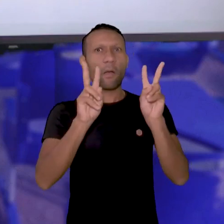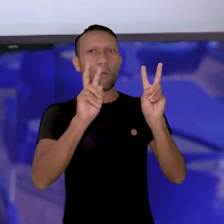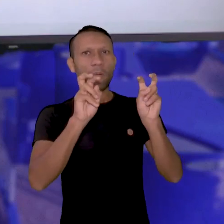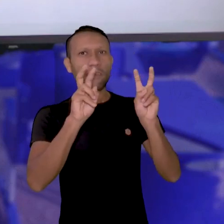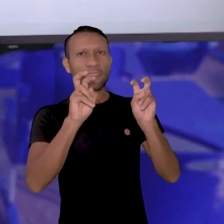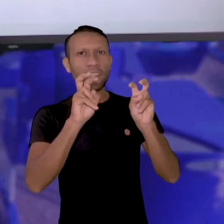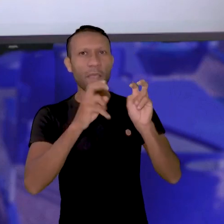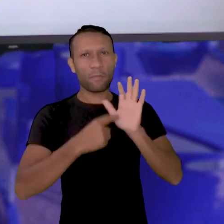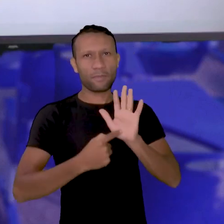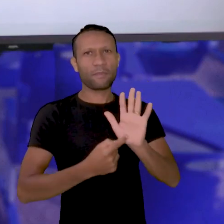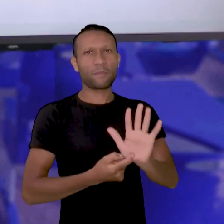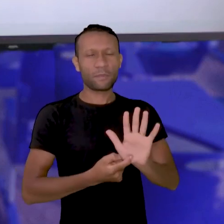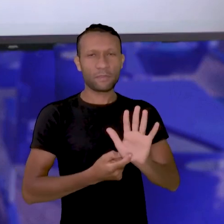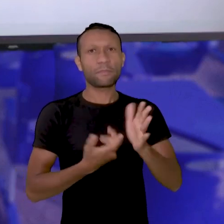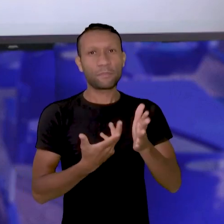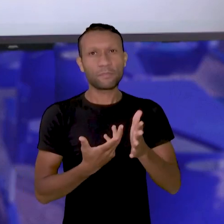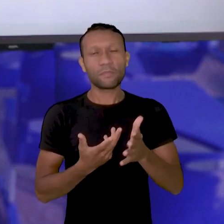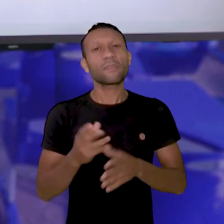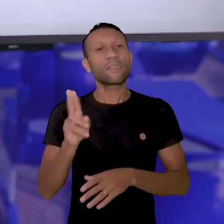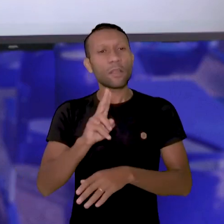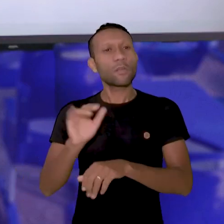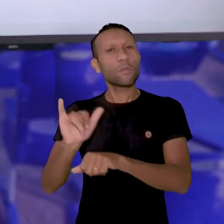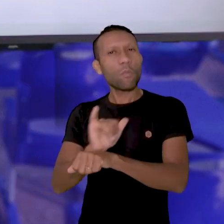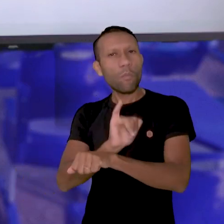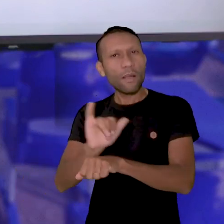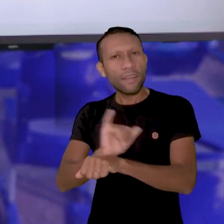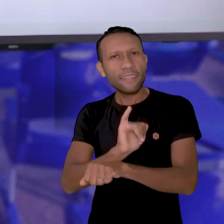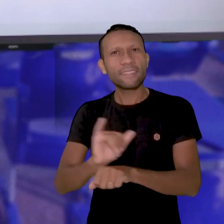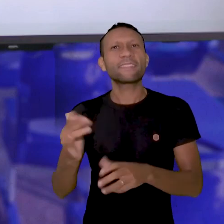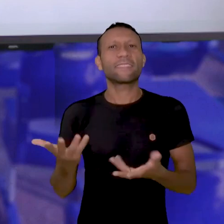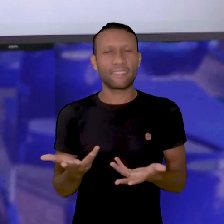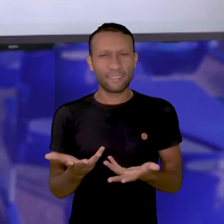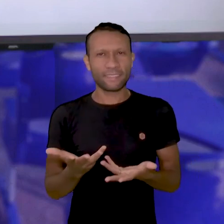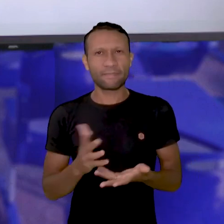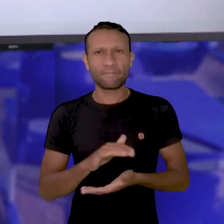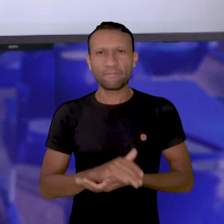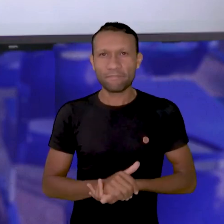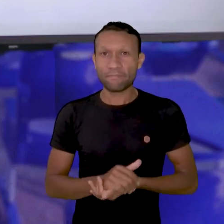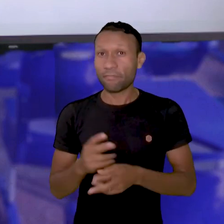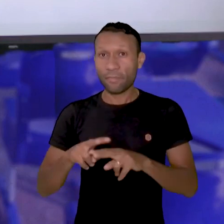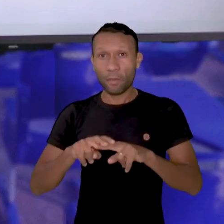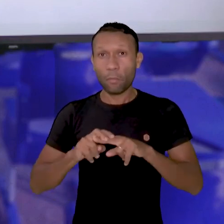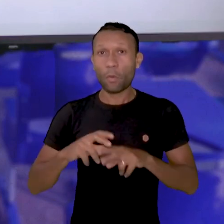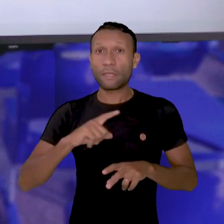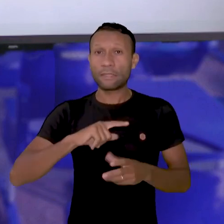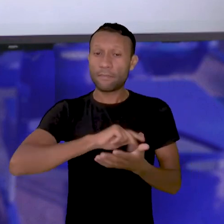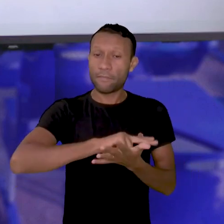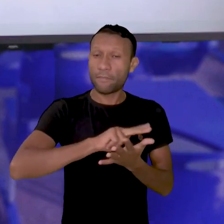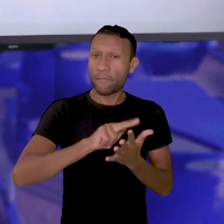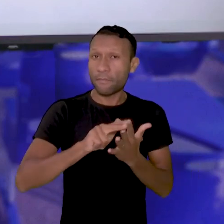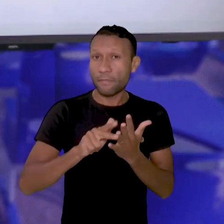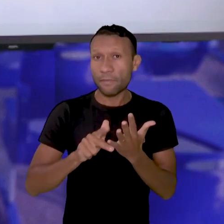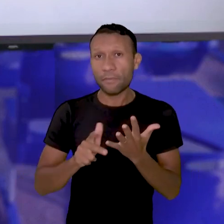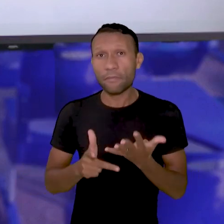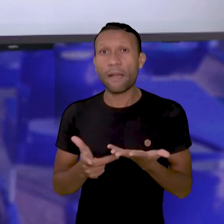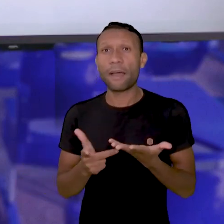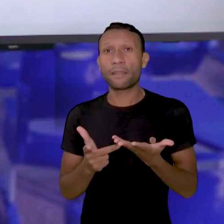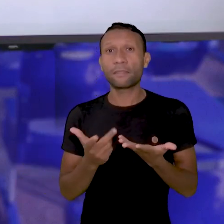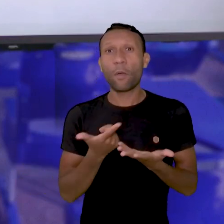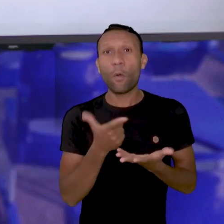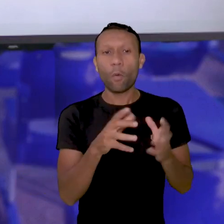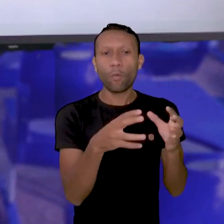passando. Então, isso é uma técnica, um recurso de argumentação, né? Entretanto, existem vários outros